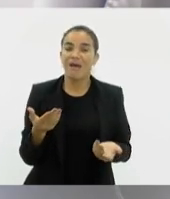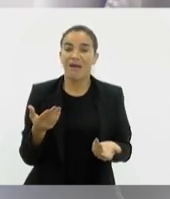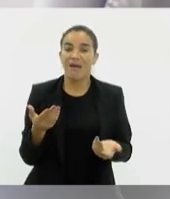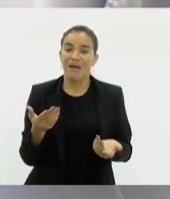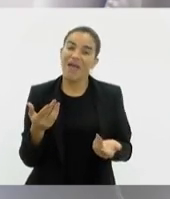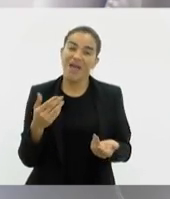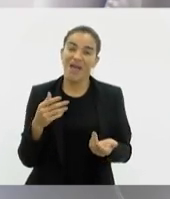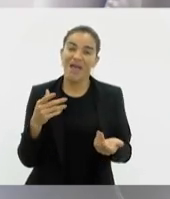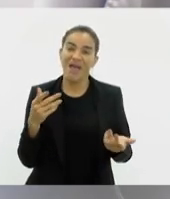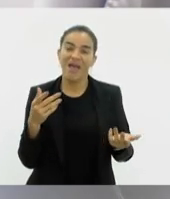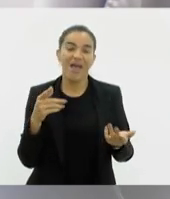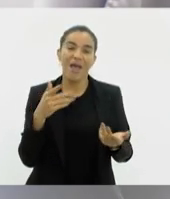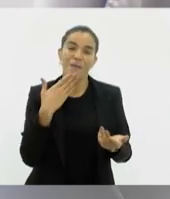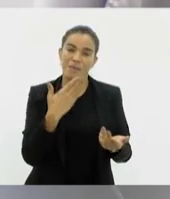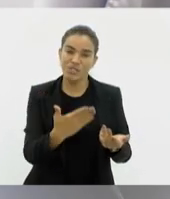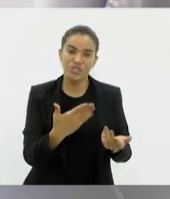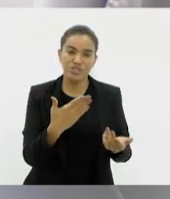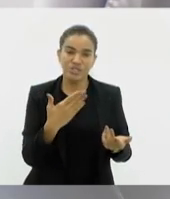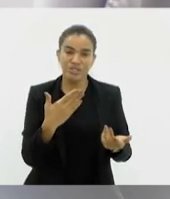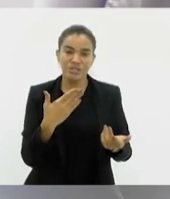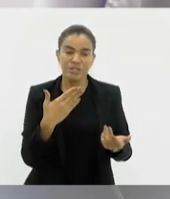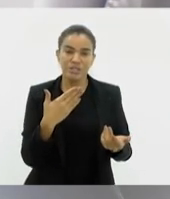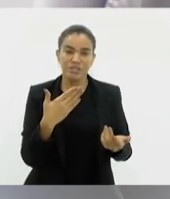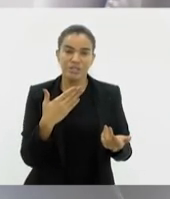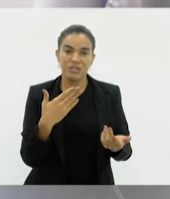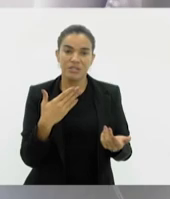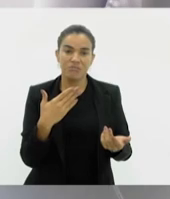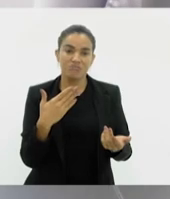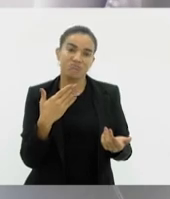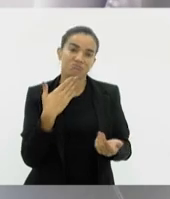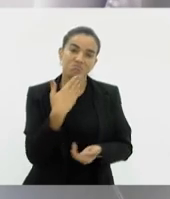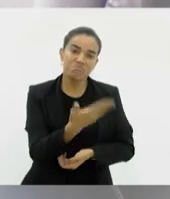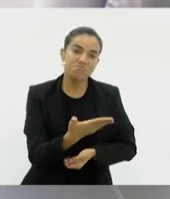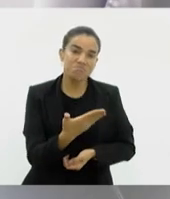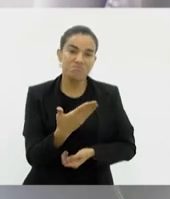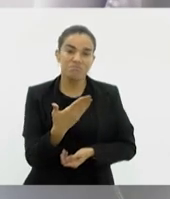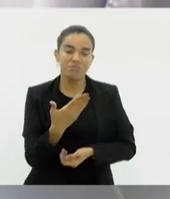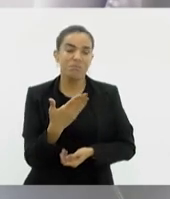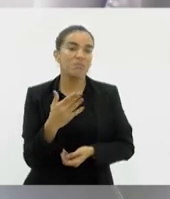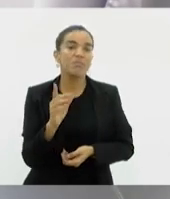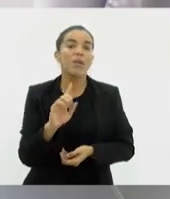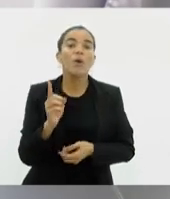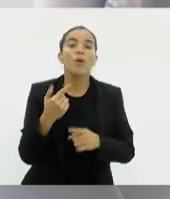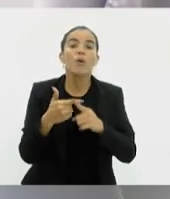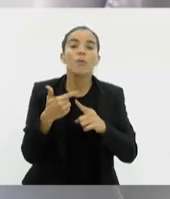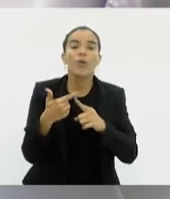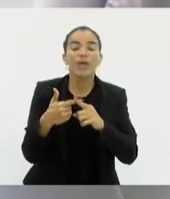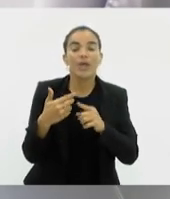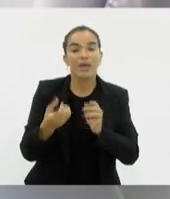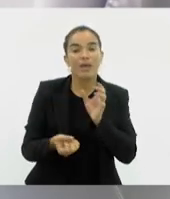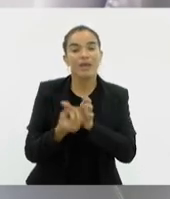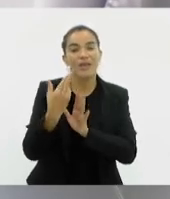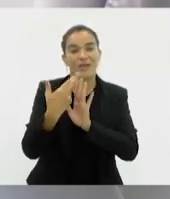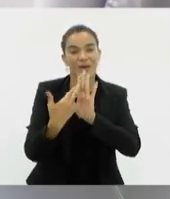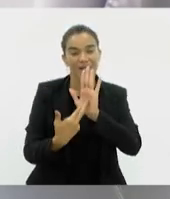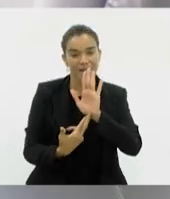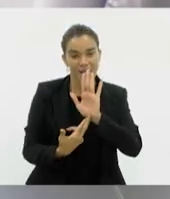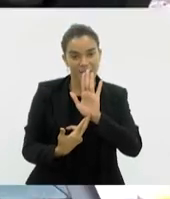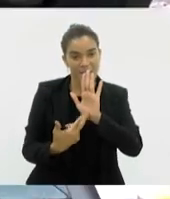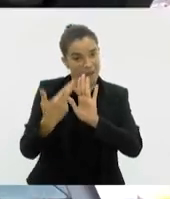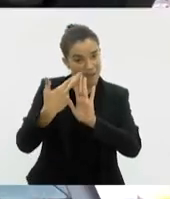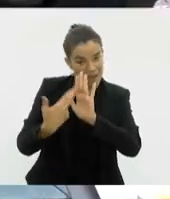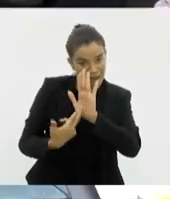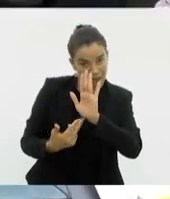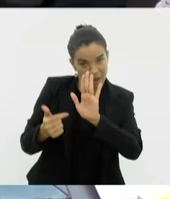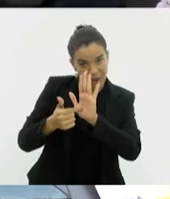nosso PL. Pedir. O senhor quer atender o gordinho. Pois é, pedir. Não, por que o nosso PL? A gente criou uma regra da CCJ. Nossa, tem a regra, vai esse, porque